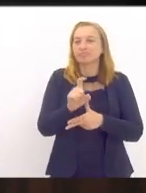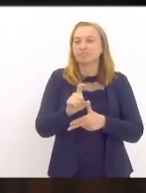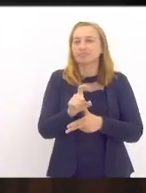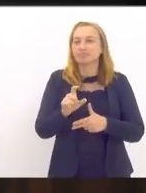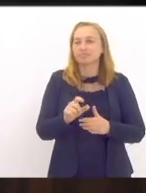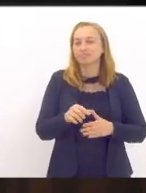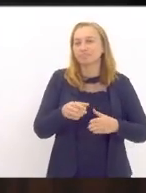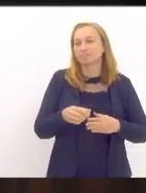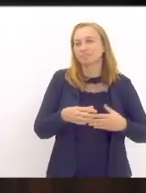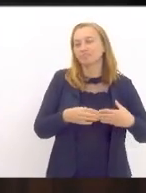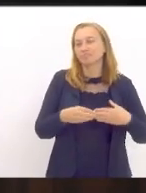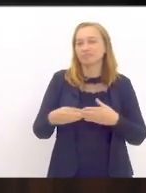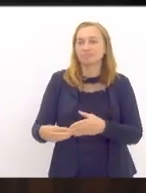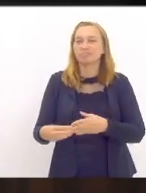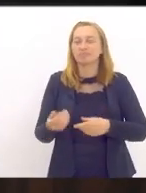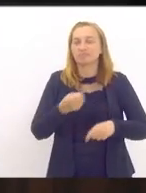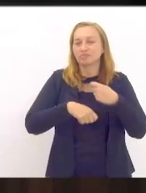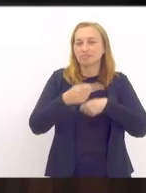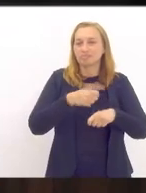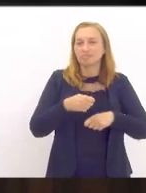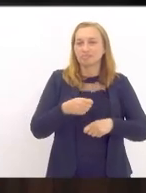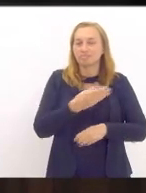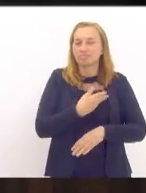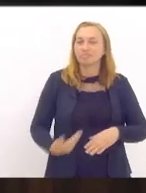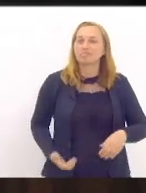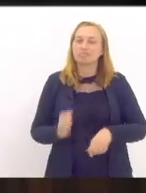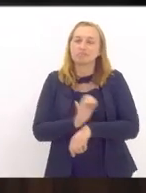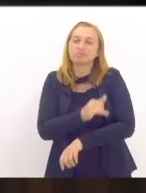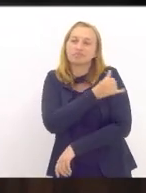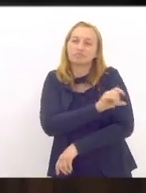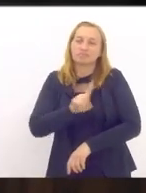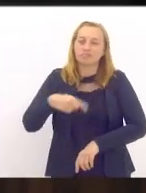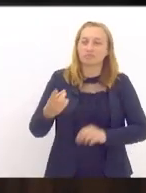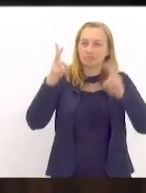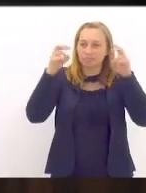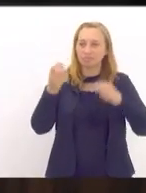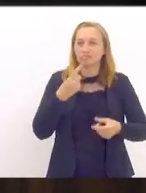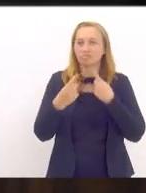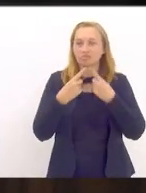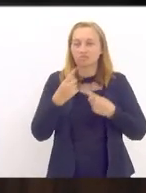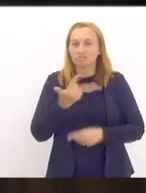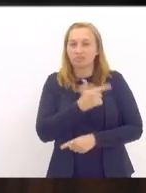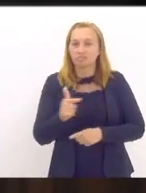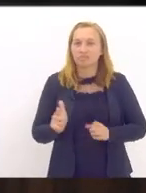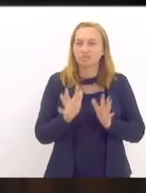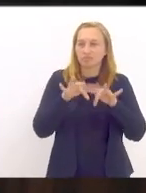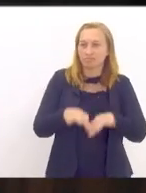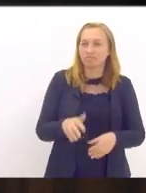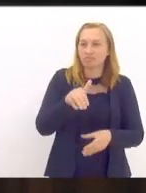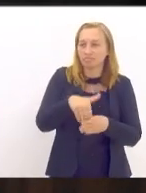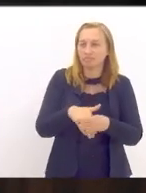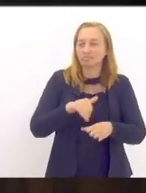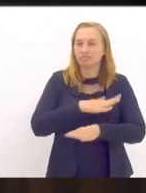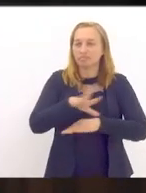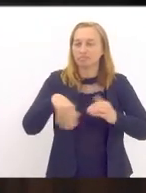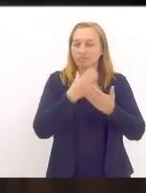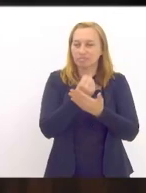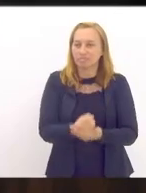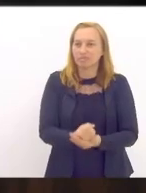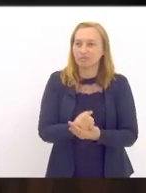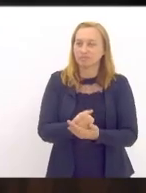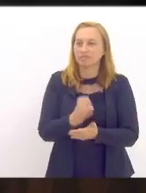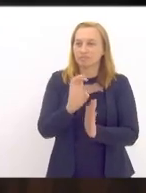espaço infantil no âmbito da administração pública do Estado do Rio de Janeiro e da outras providências em discussão em votação